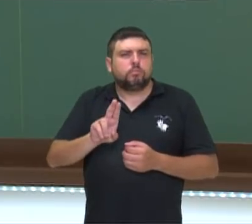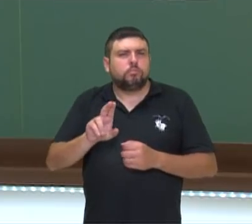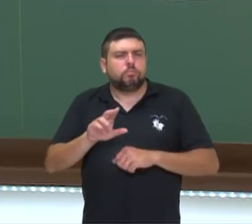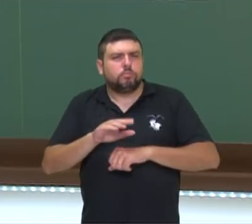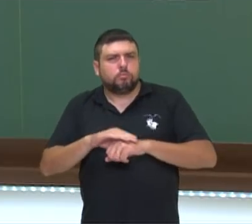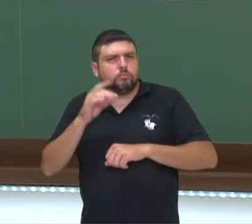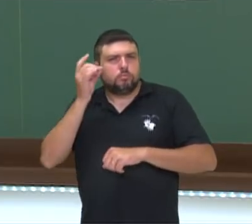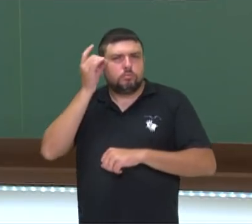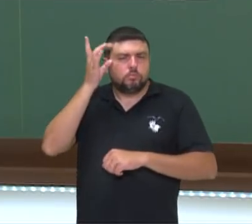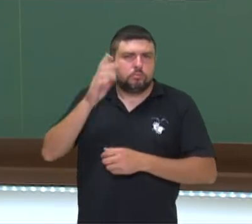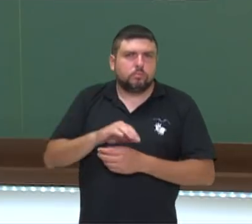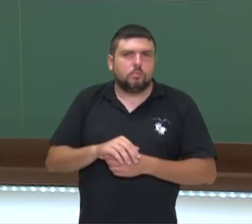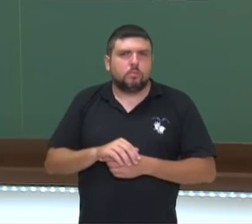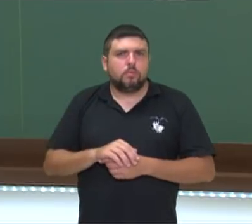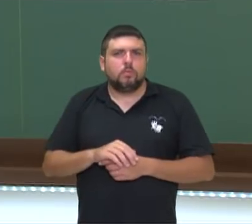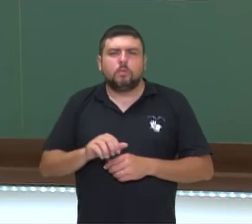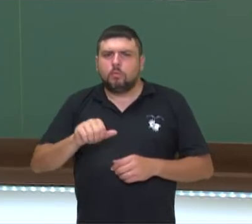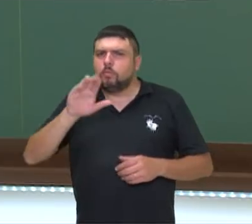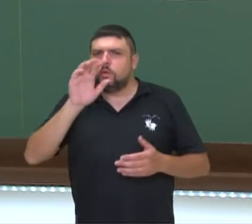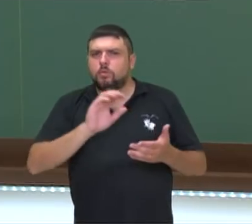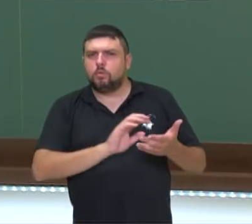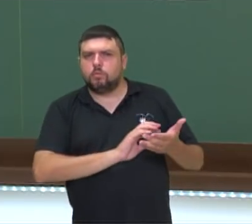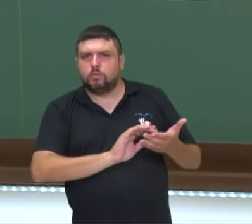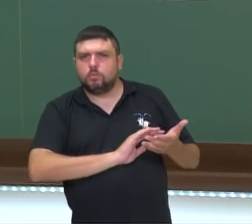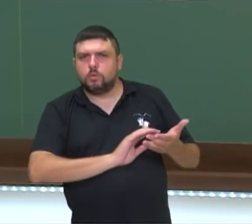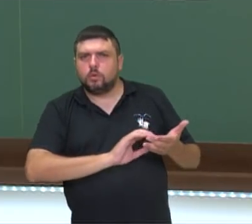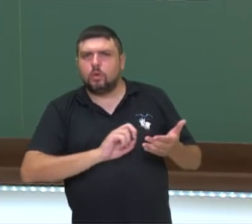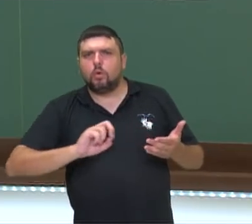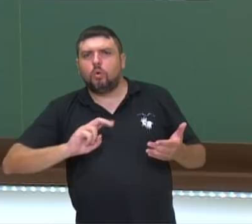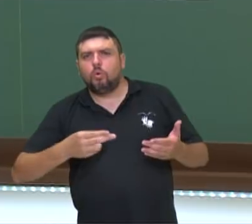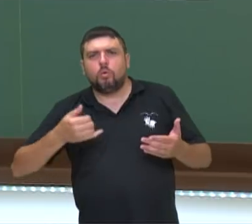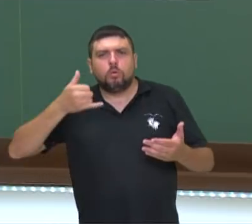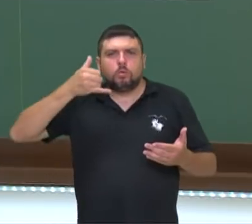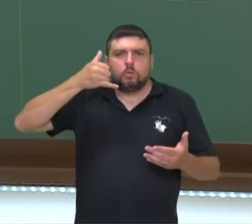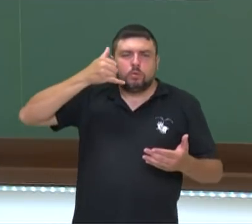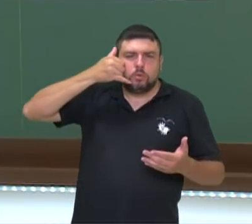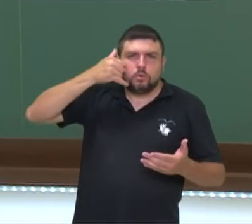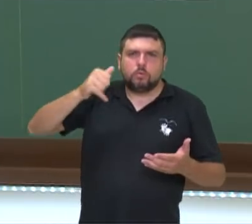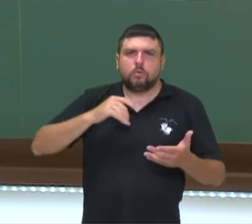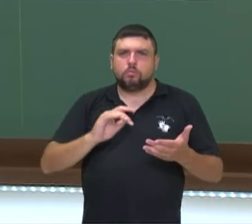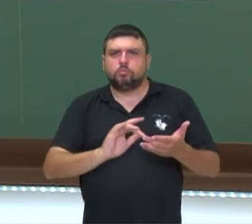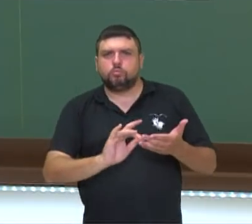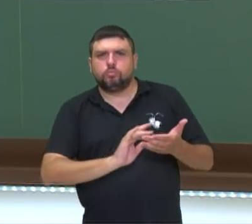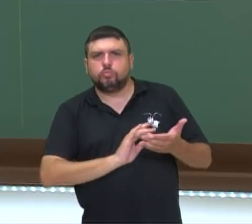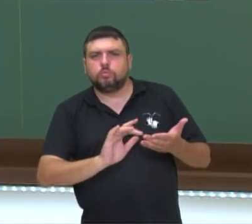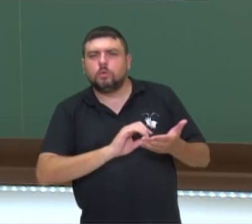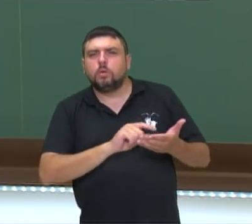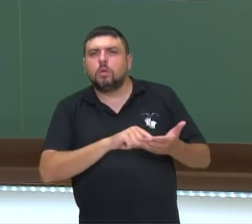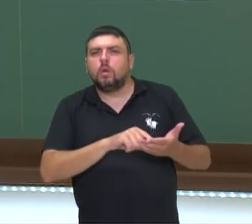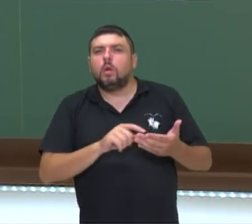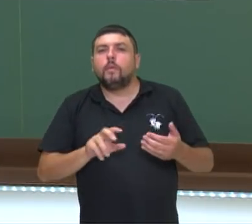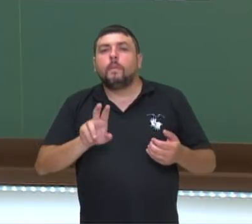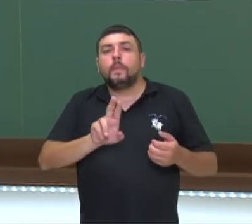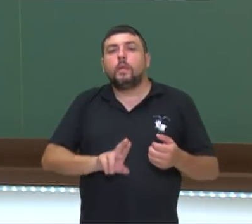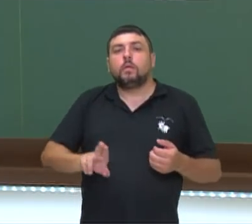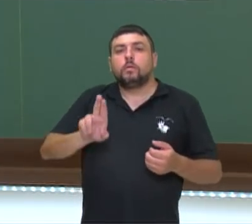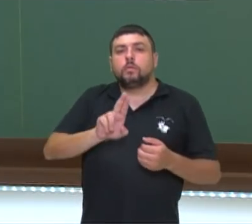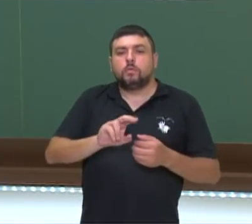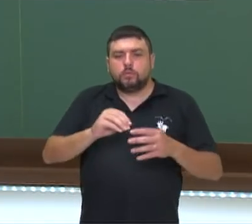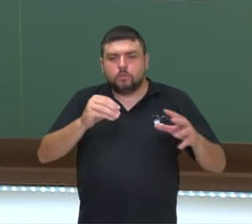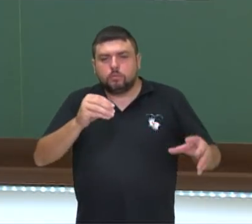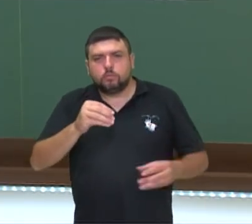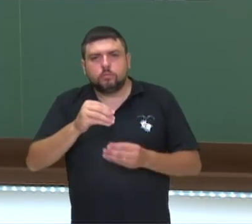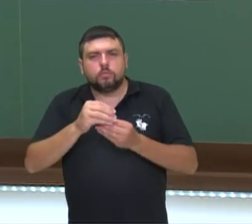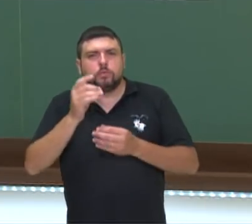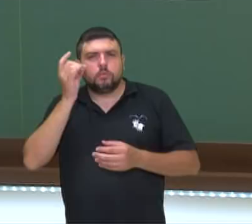está utilizando a calculadora, seja do celular ou uma calculadora qualquer, a gente utilizar esse fator facilita o